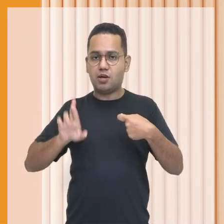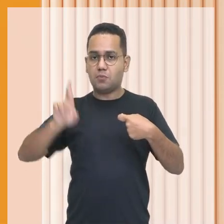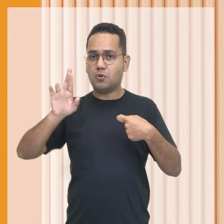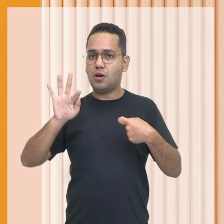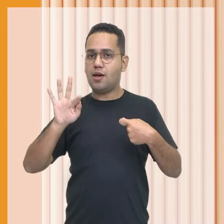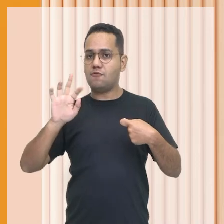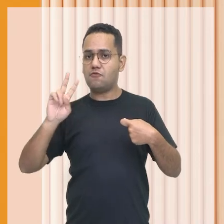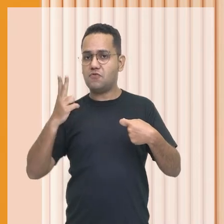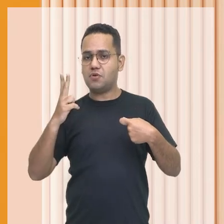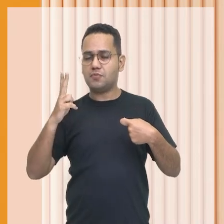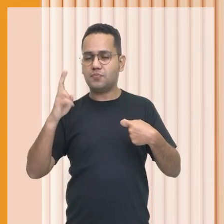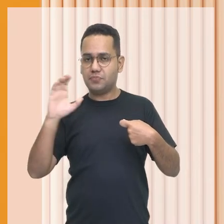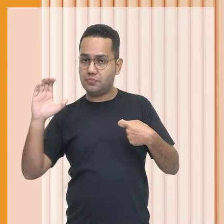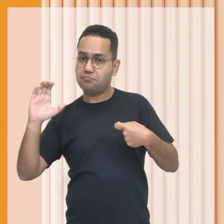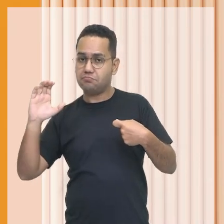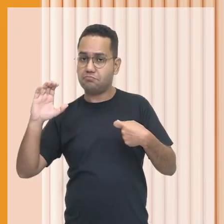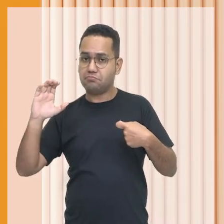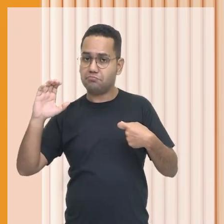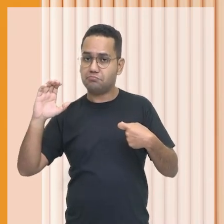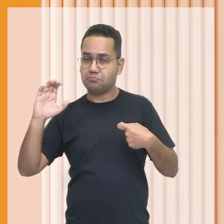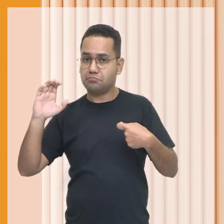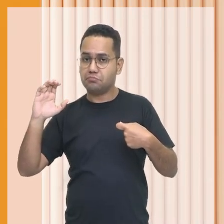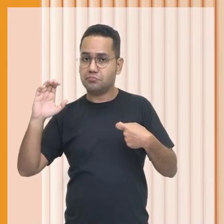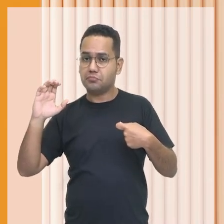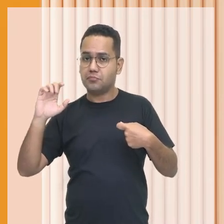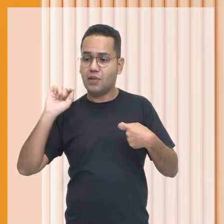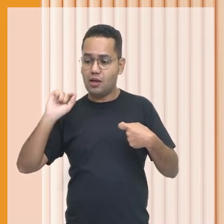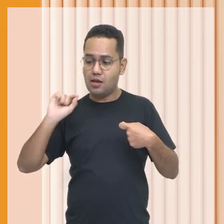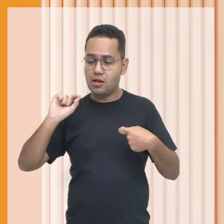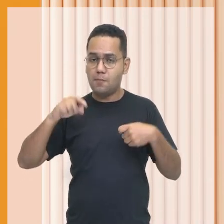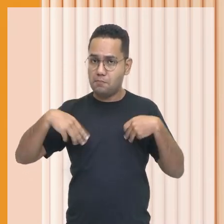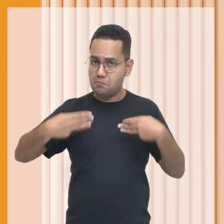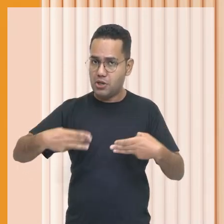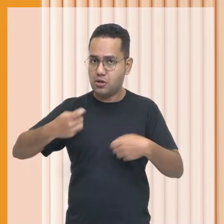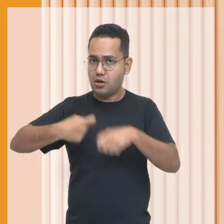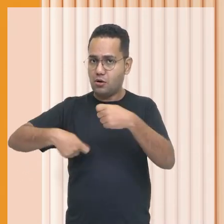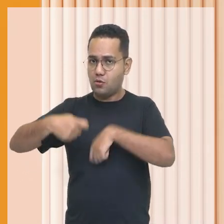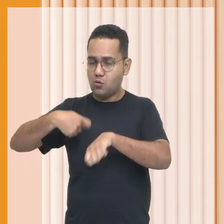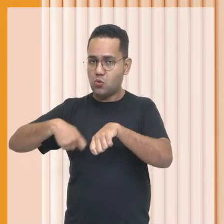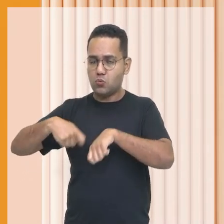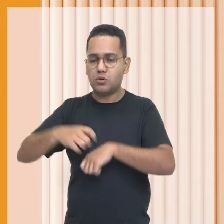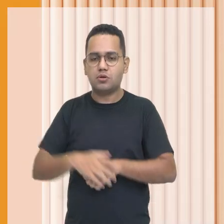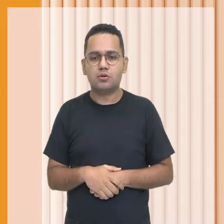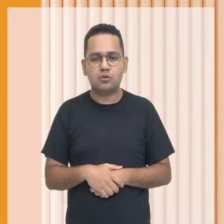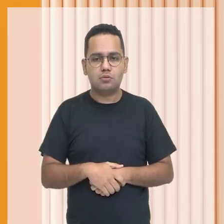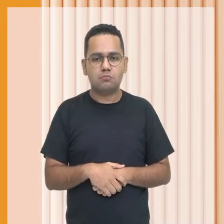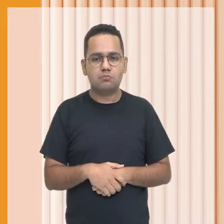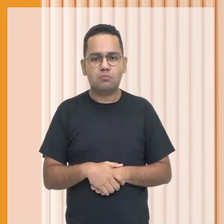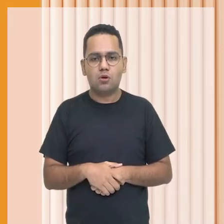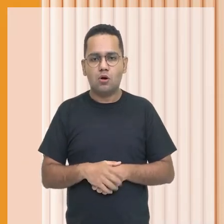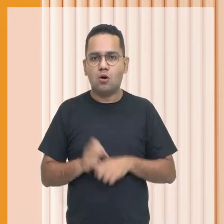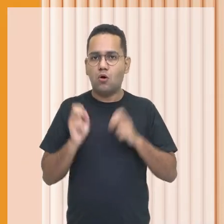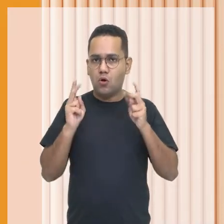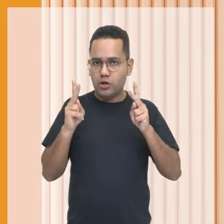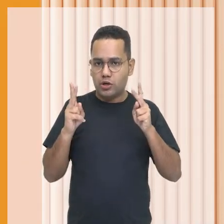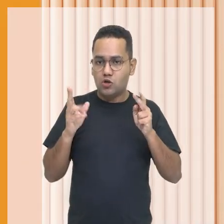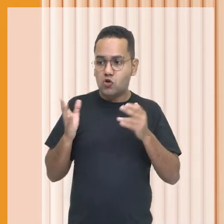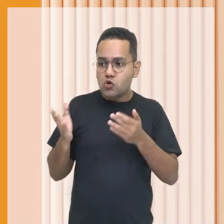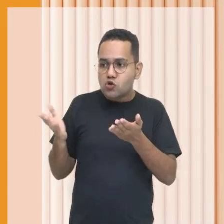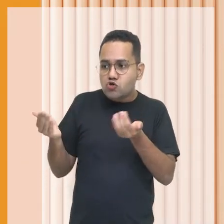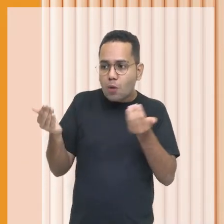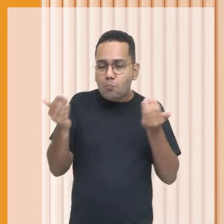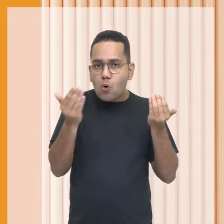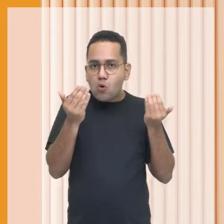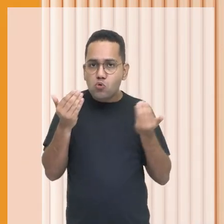Cardoso, que era ministro da Fazenda do Itamar Franco. Então ele começou a reunir pessoas da área das finanças ali, da economia,